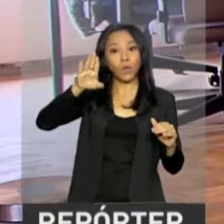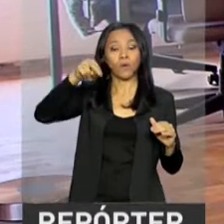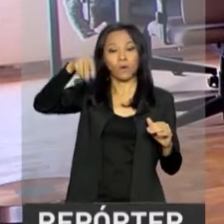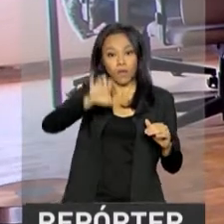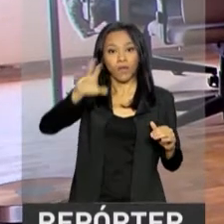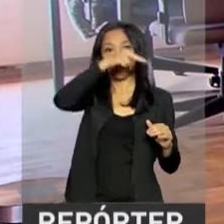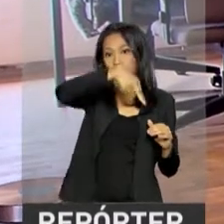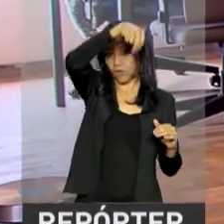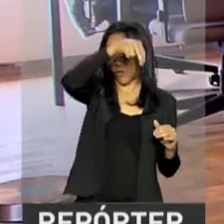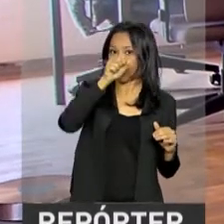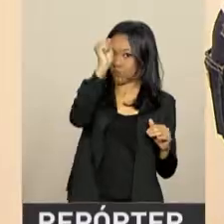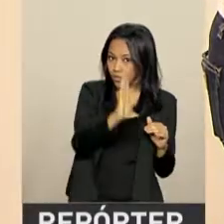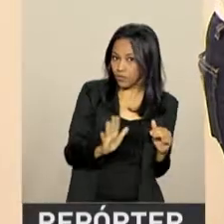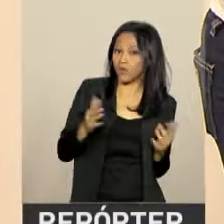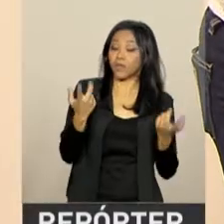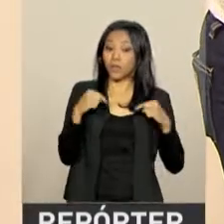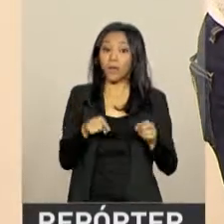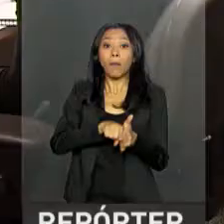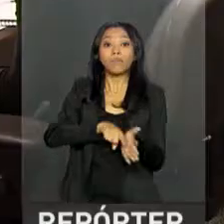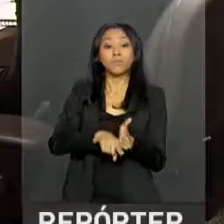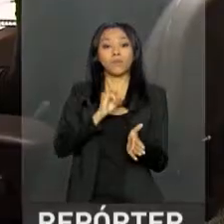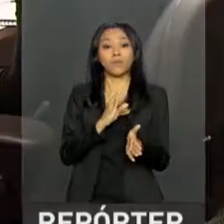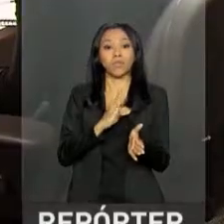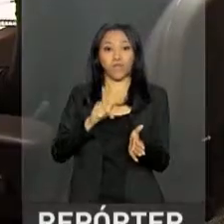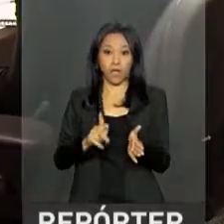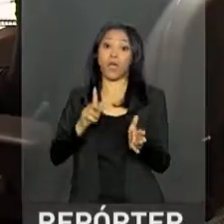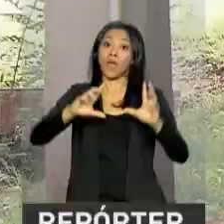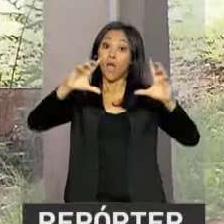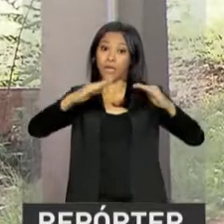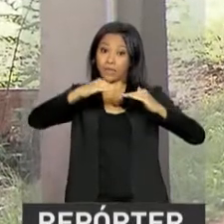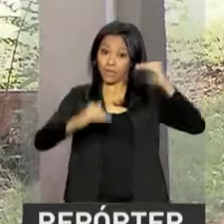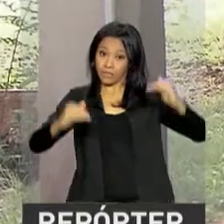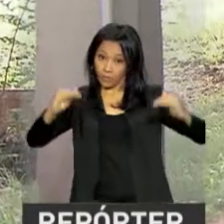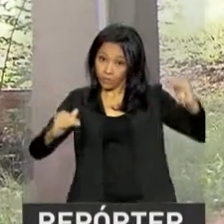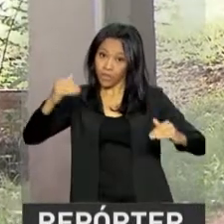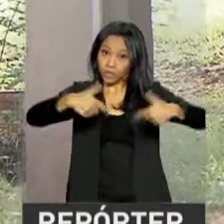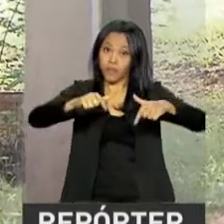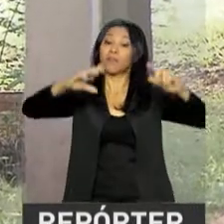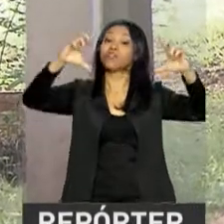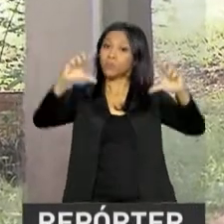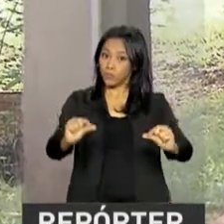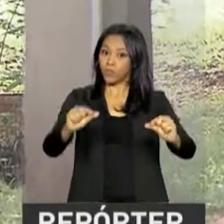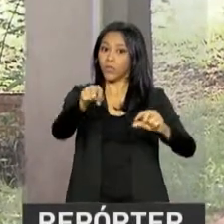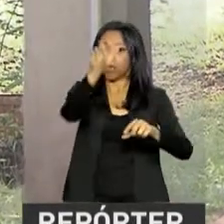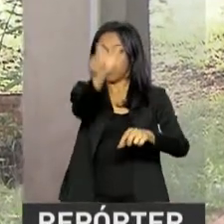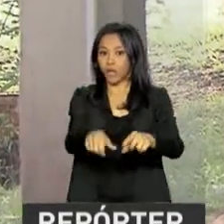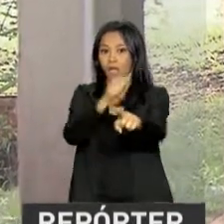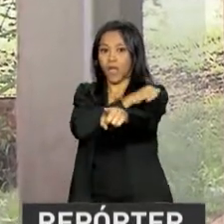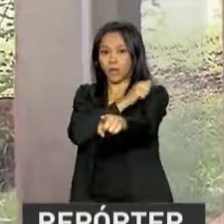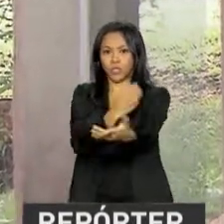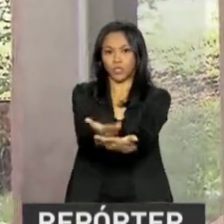segundo o ibge é as desigualdades no mercado de trabalho vem diminuindo aluna de medicina da universidade de brasília